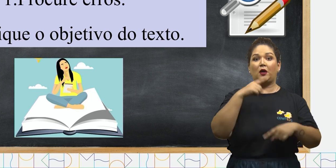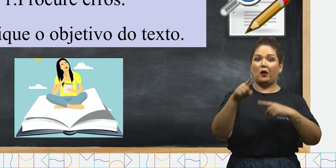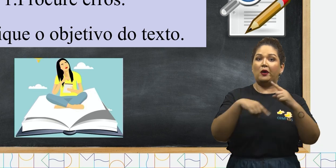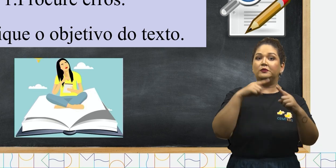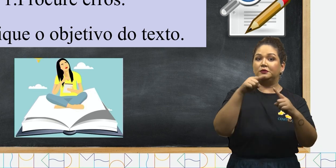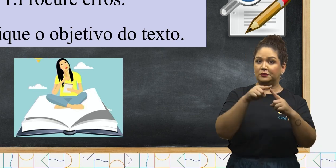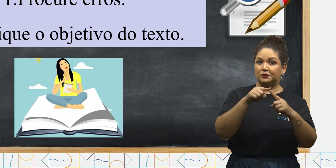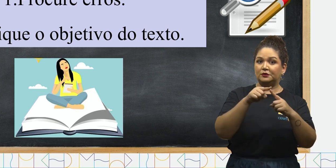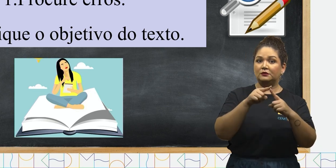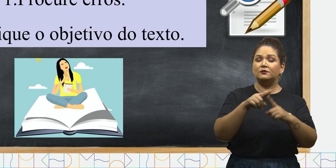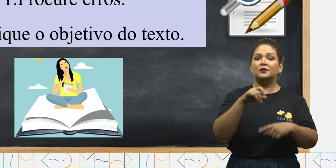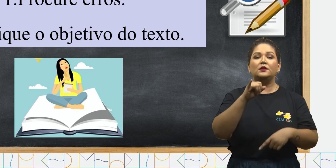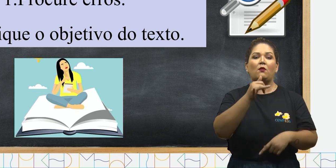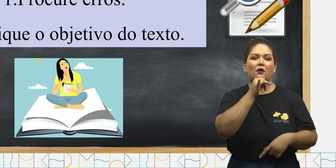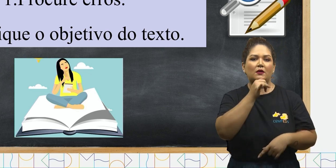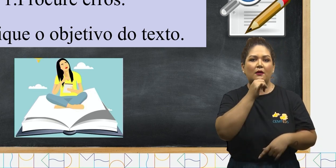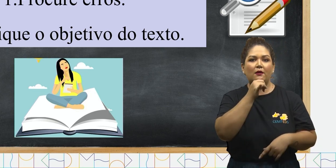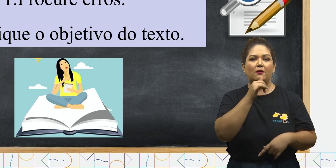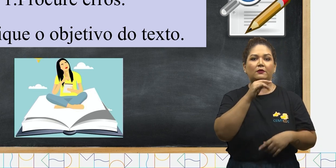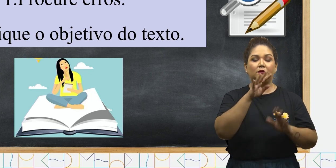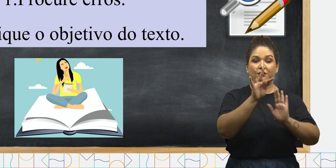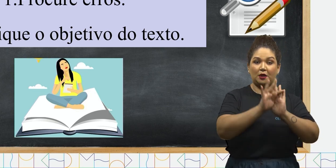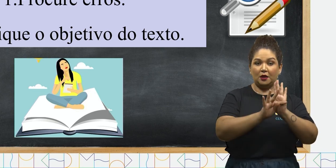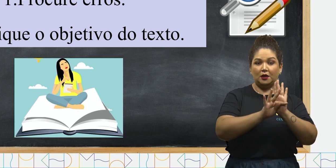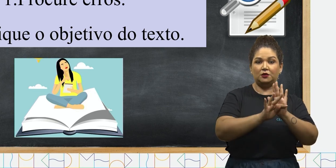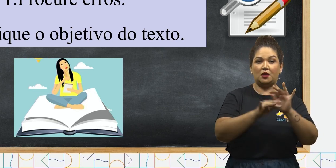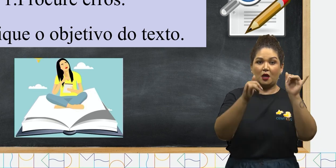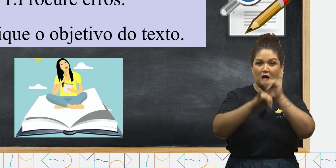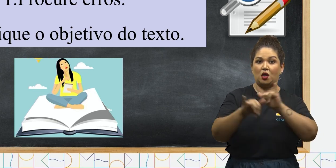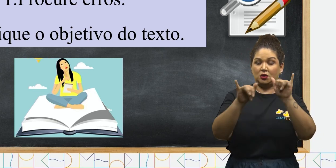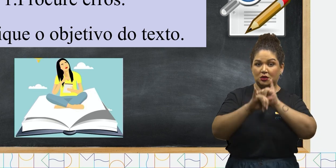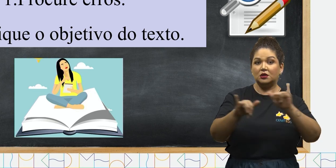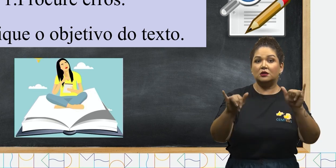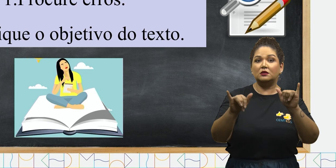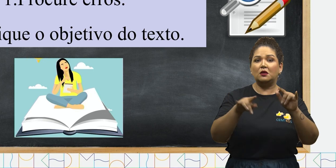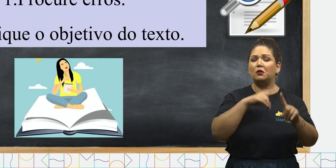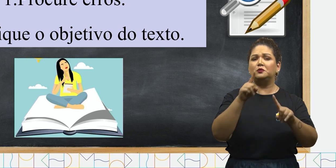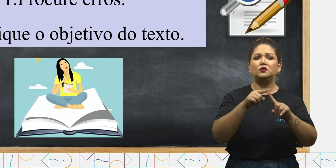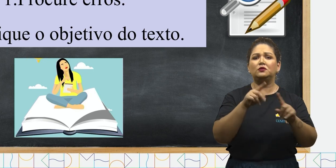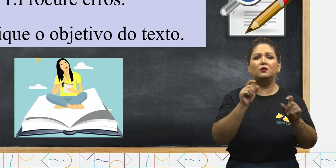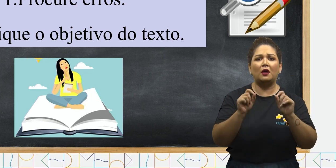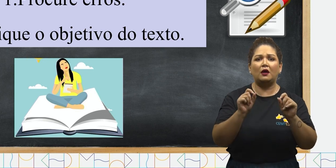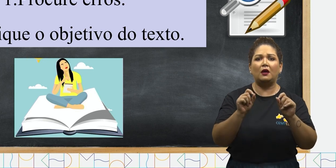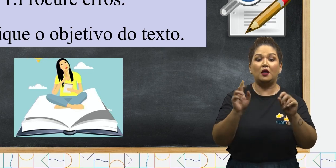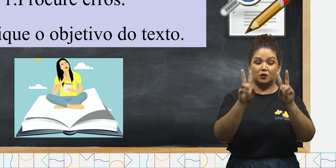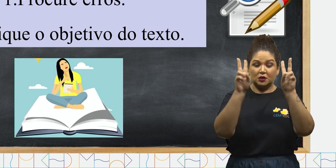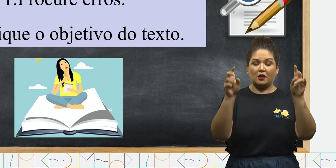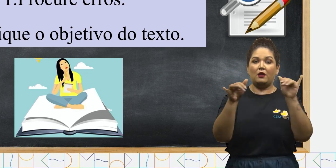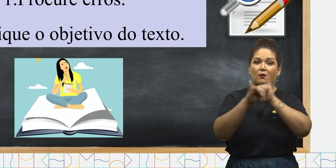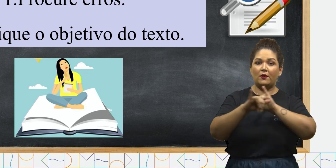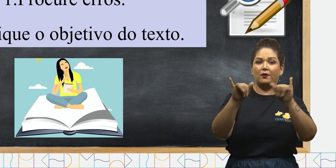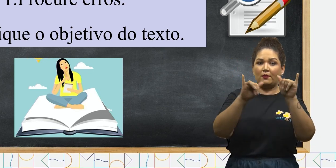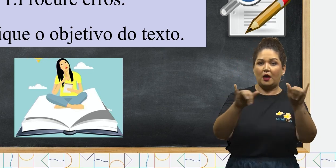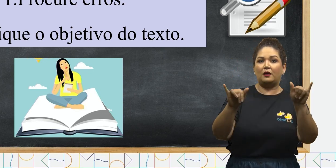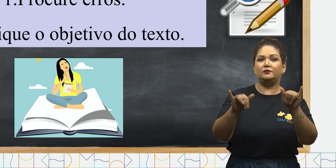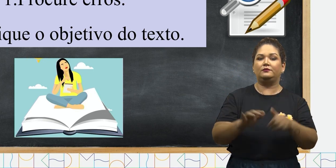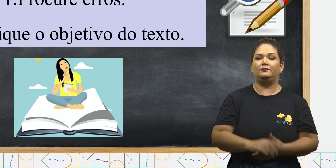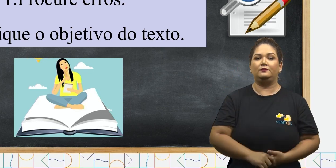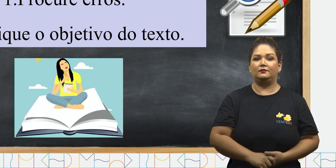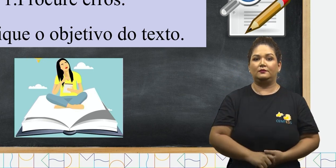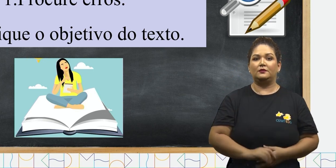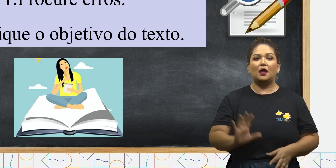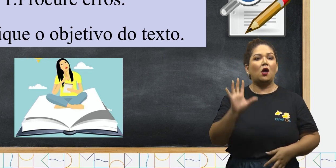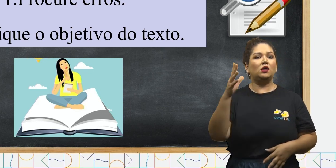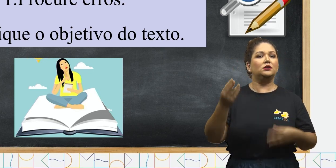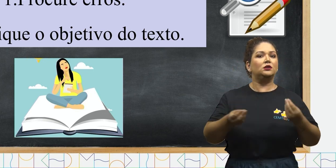finalidade. Se o texto é uma notícia, o objetivo dele é informar algo ou um assunto. E para que isso